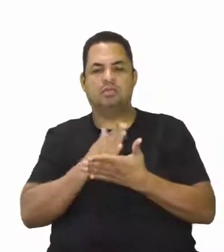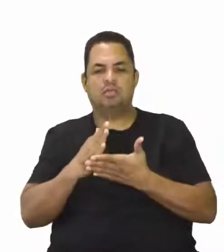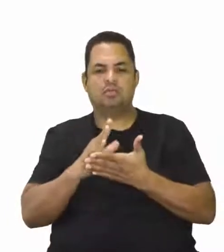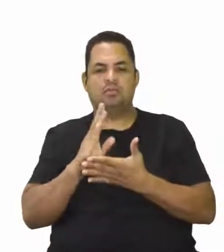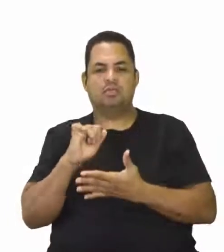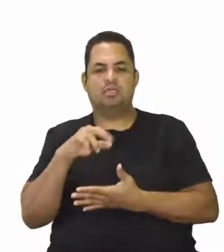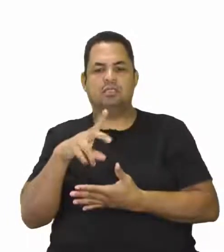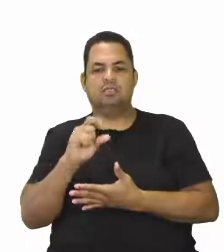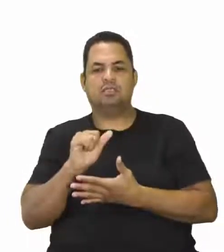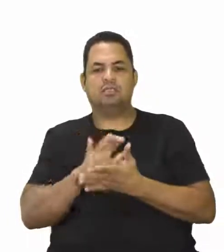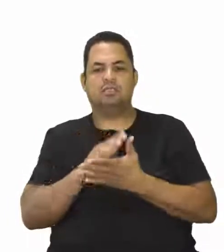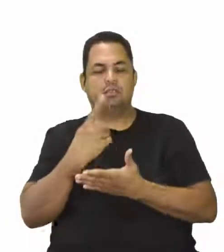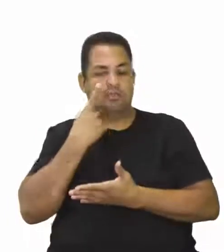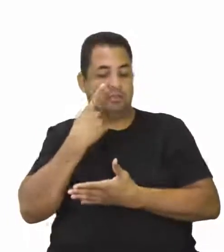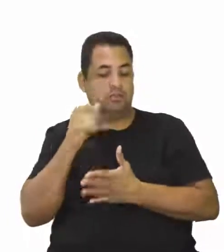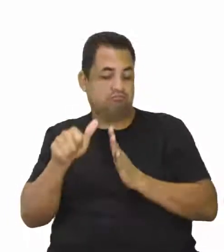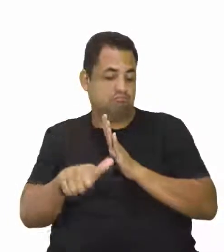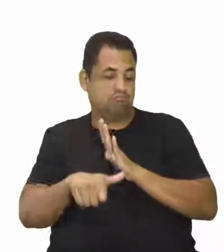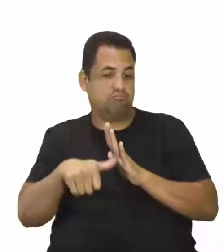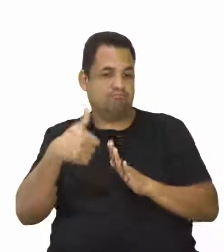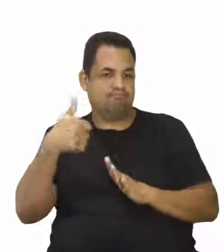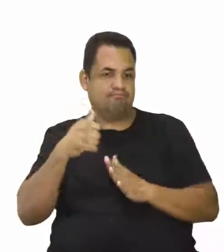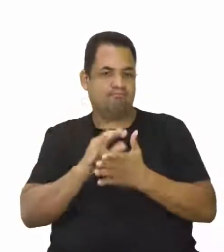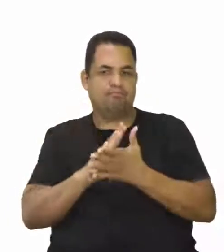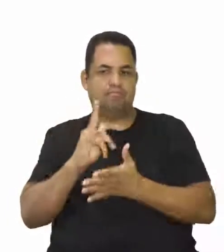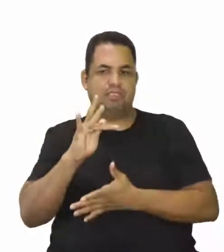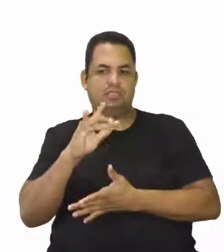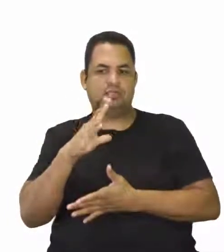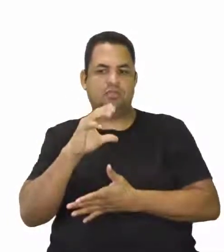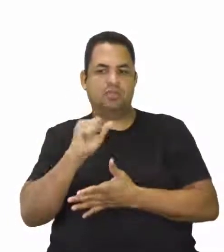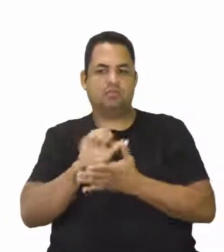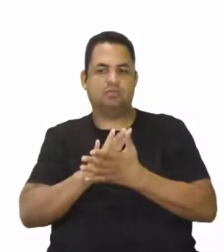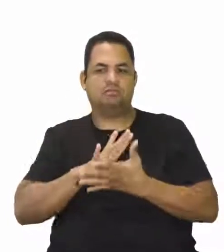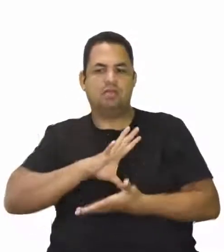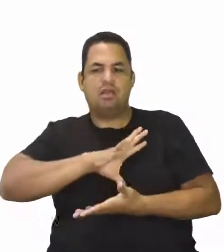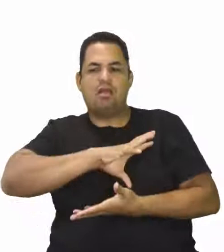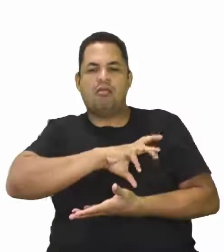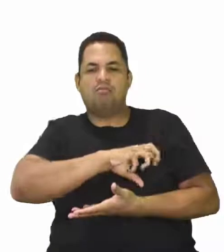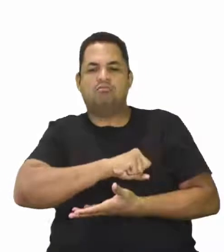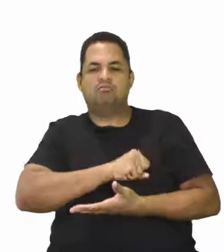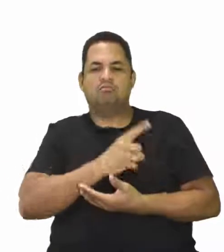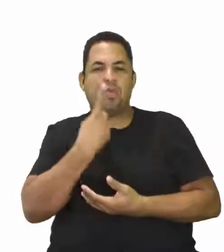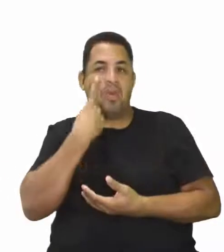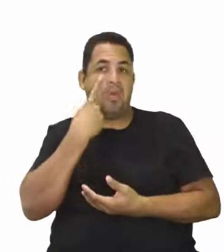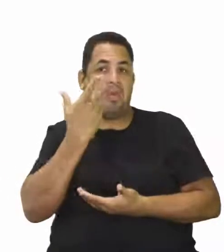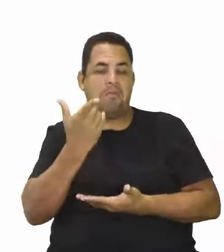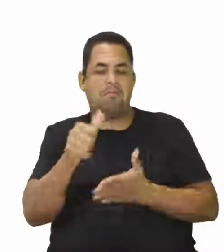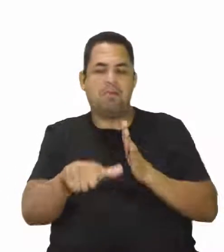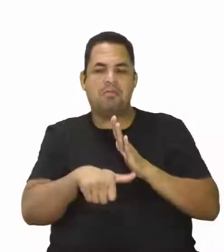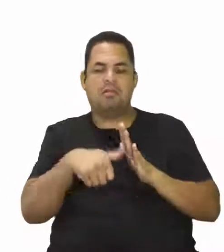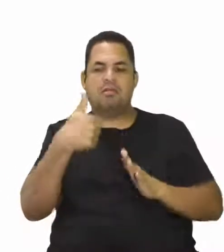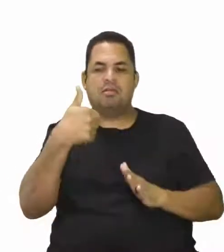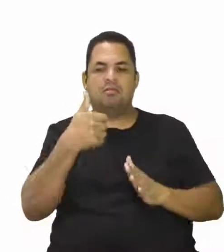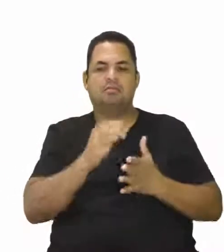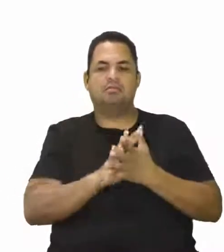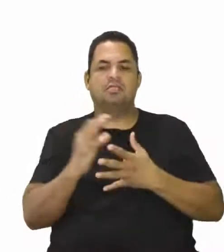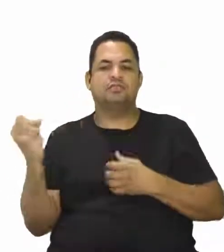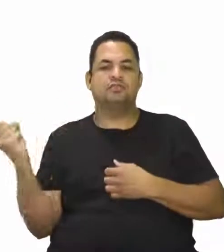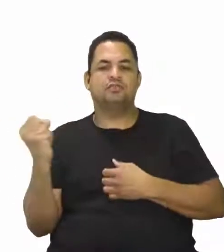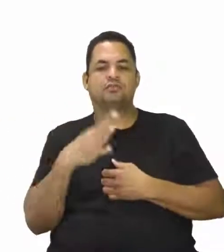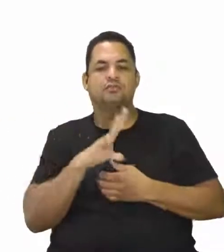Juan vê pela primeira vez a Preciosa. Já se apaixonou ali à primeira vista. Ela é